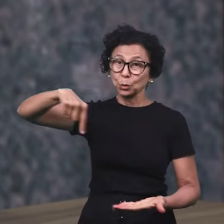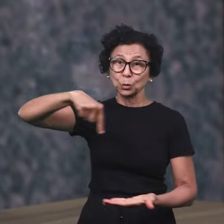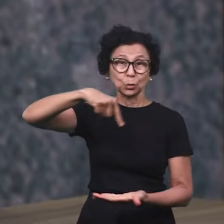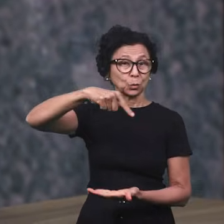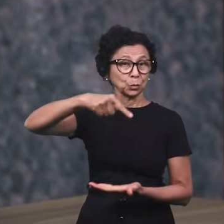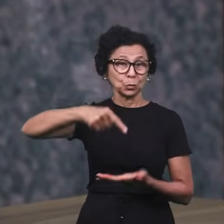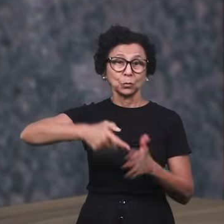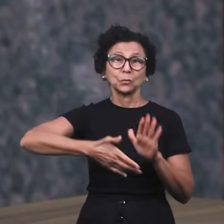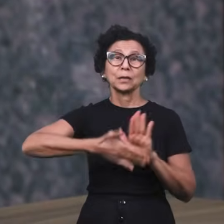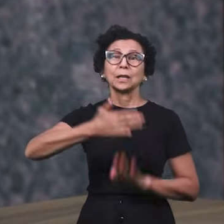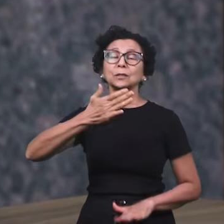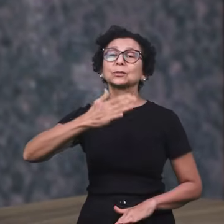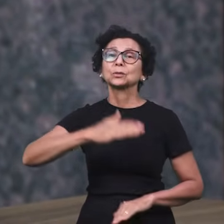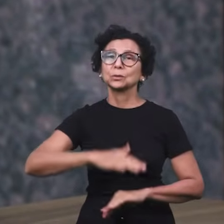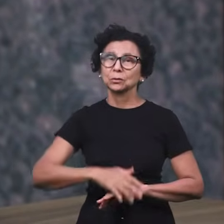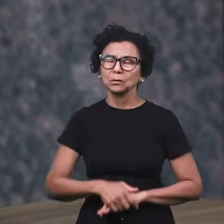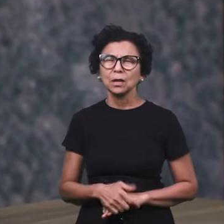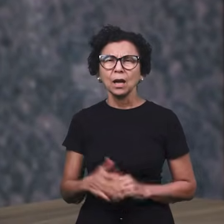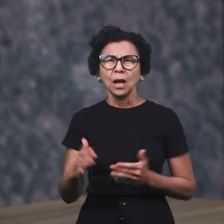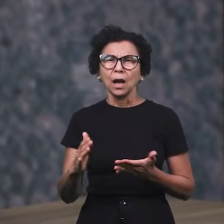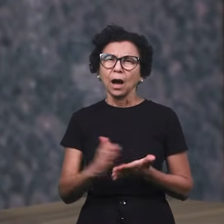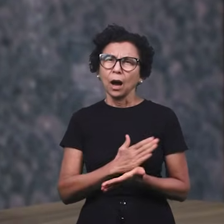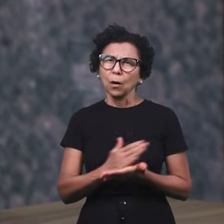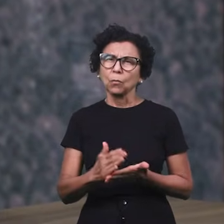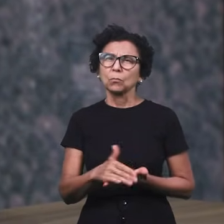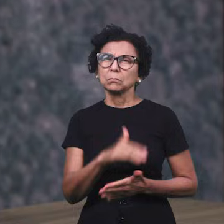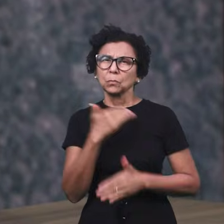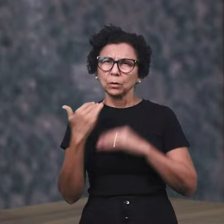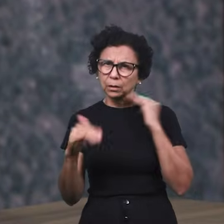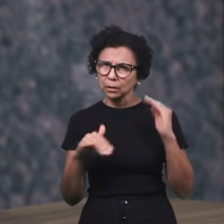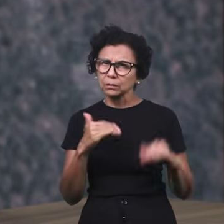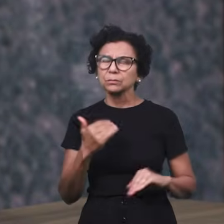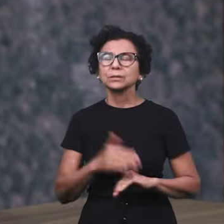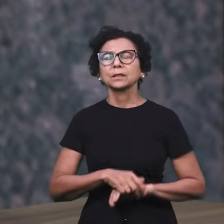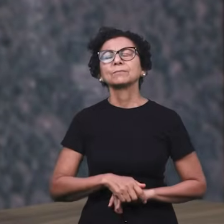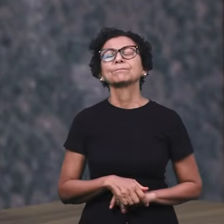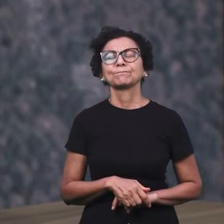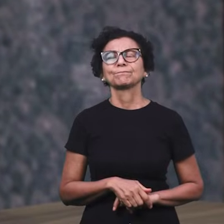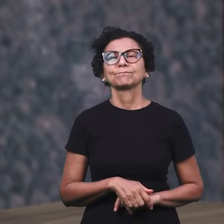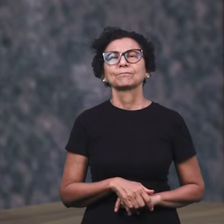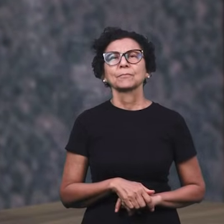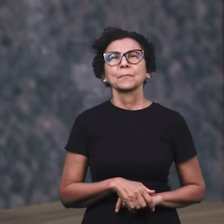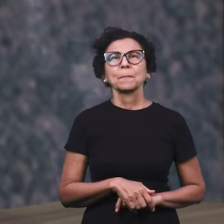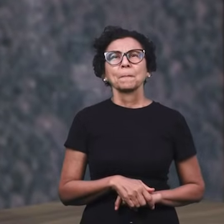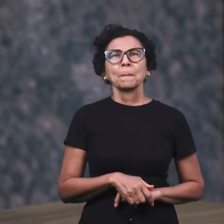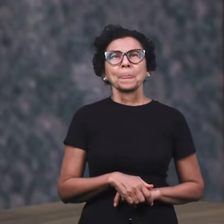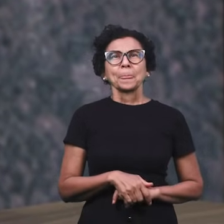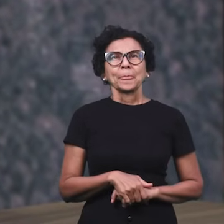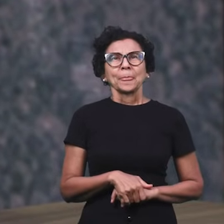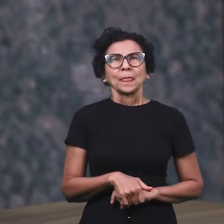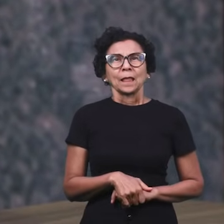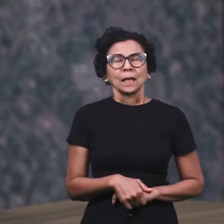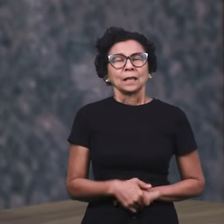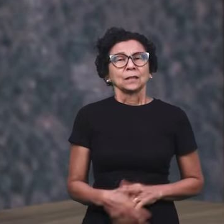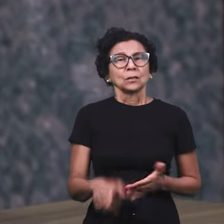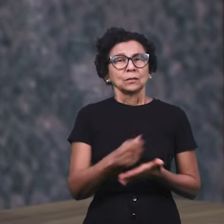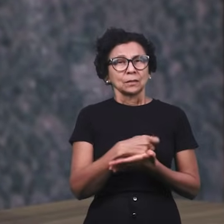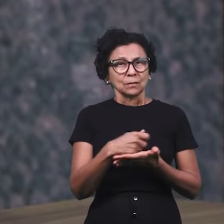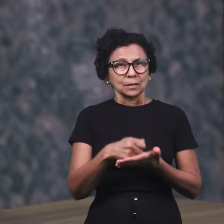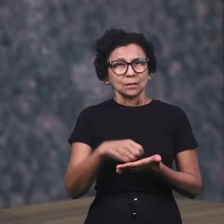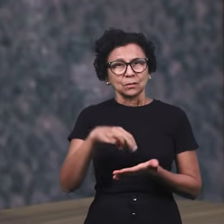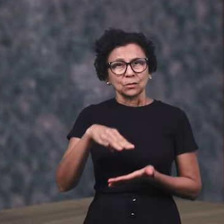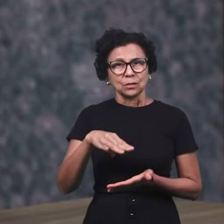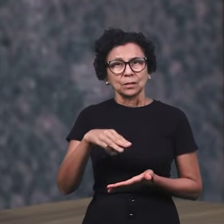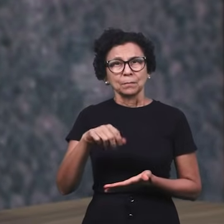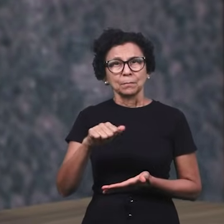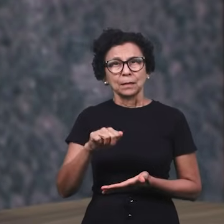quase pouquíssimos dos integrantes sobreviveram, mas provou que a Terra, de fato, é redonda. É por isso que tem o Estreito de Magalhães lá no extremo